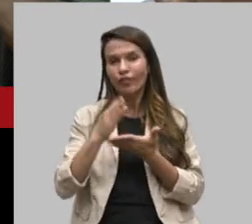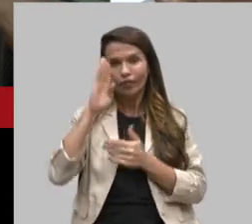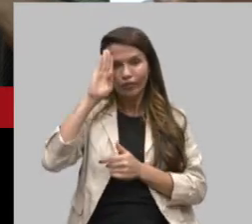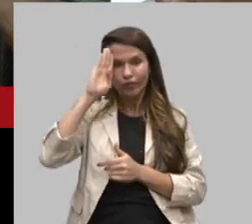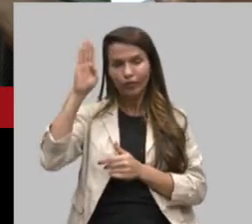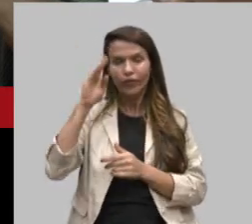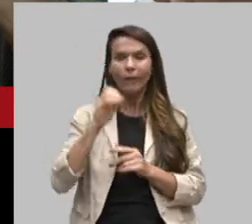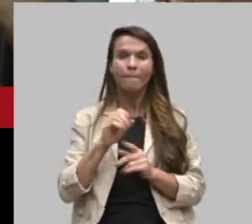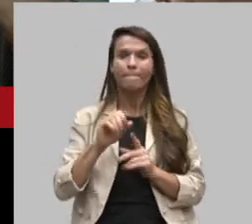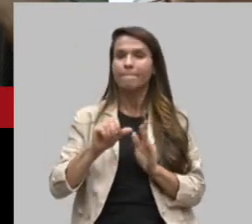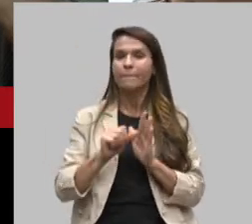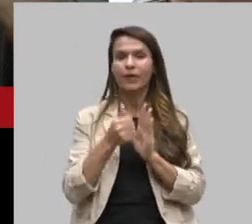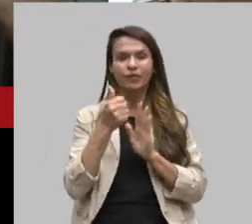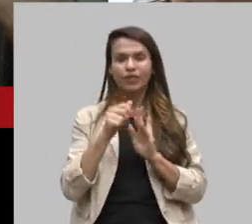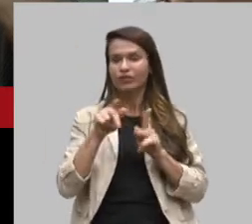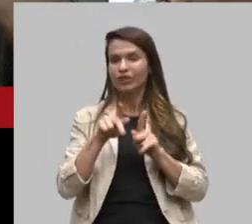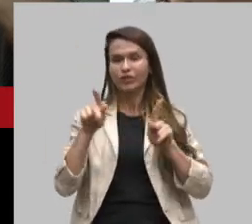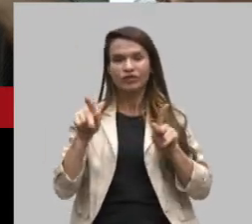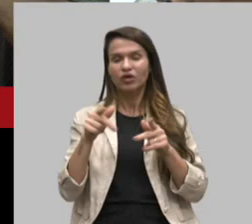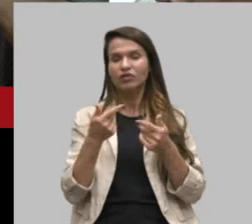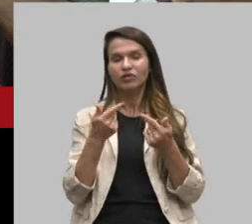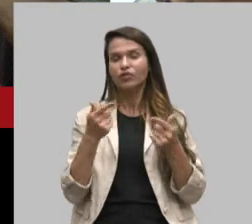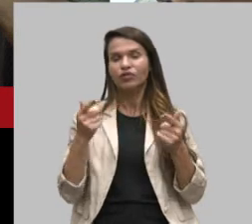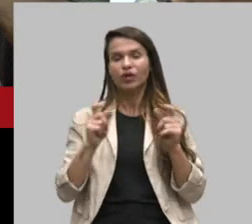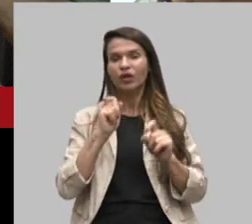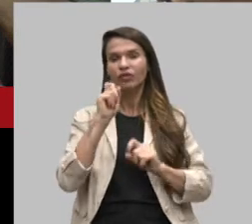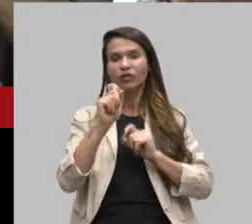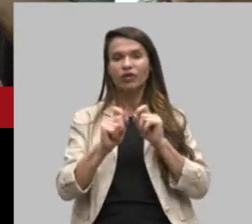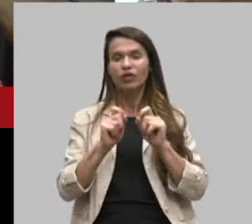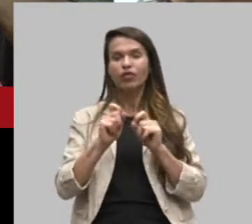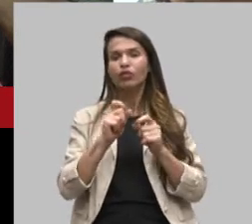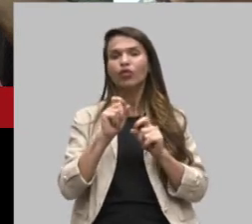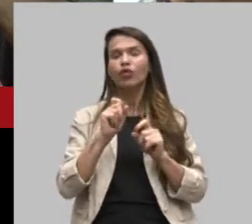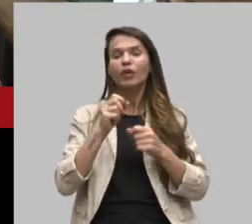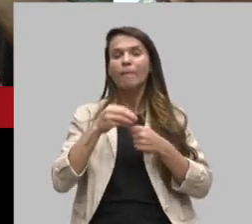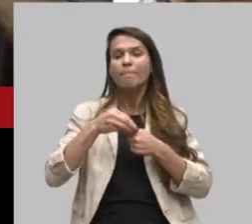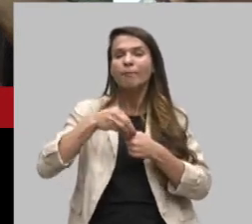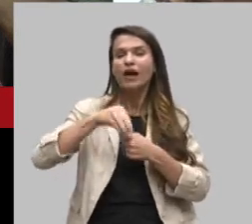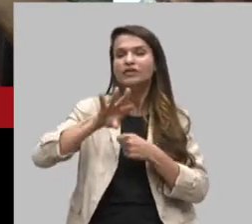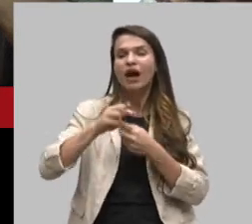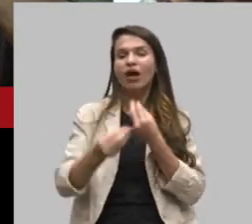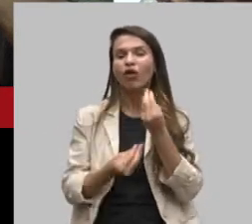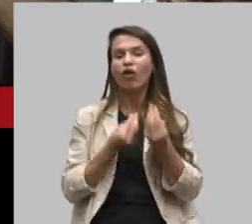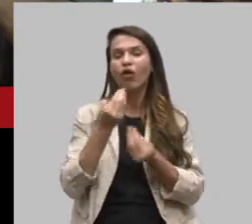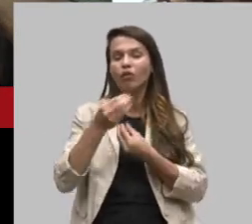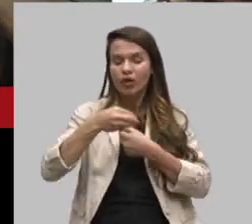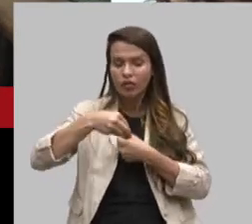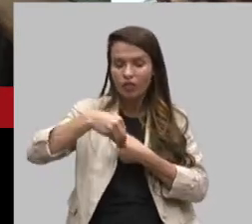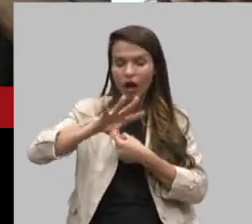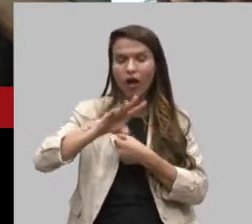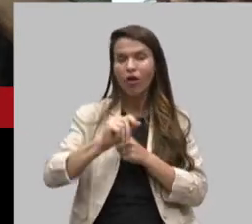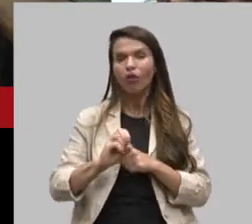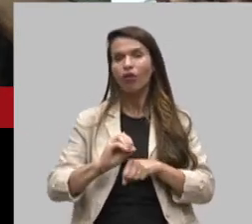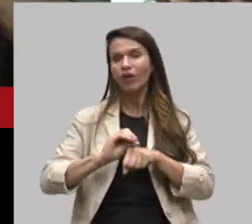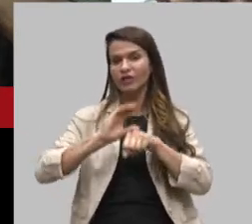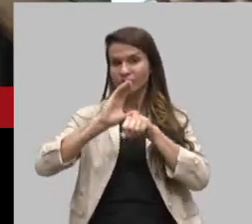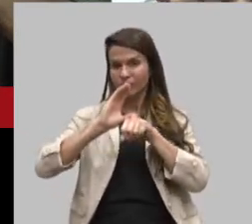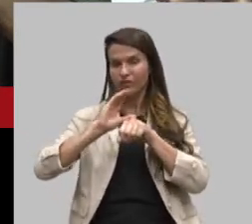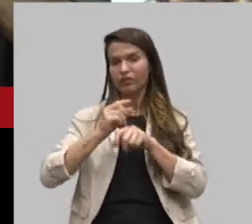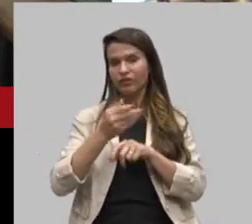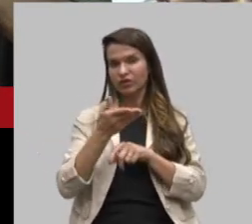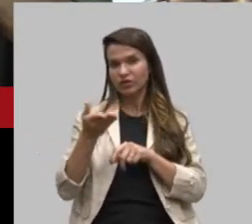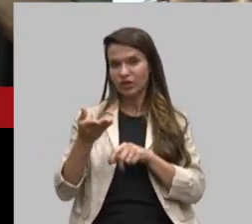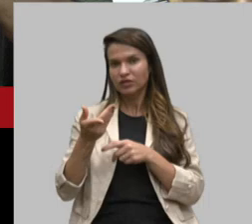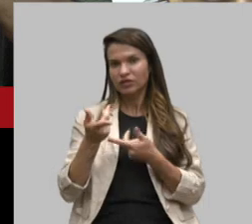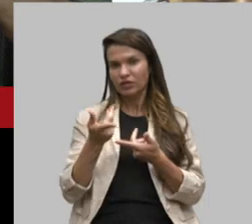nossos professores não estão tendo nem mesmo o que passar Eles não sabem como transmitir pra gente o conhecimento vocês vão deixar a cargo